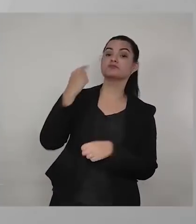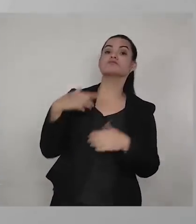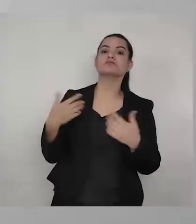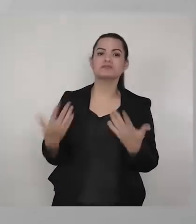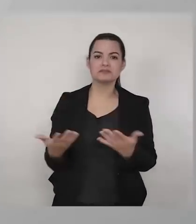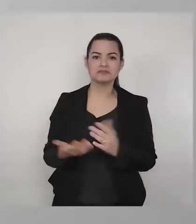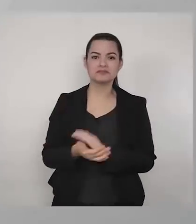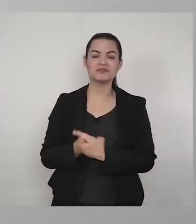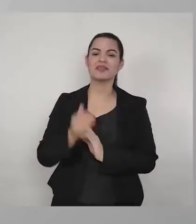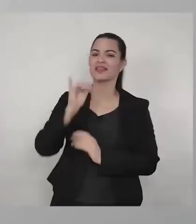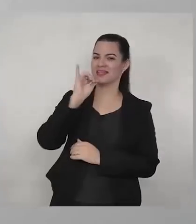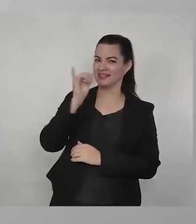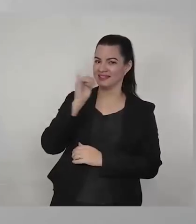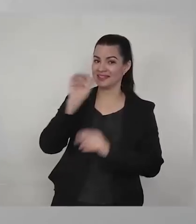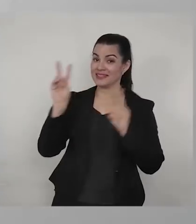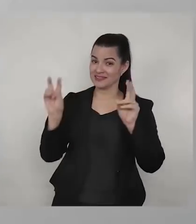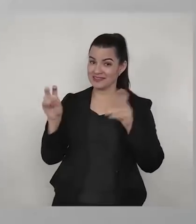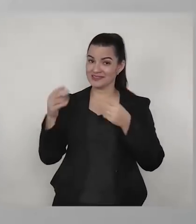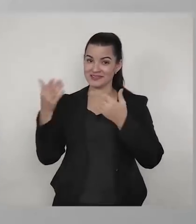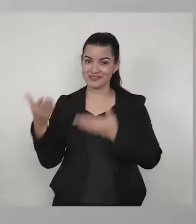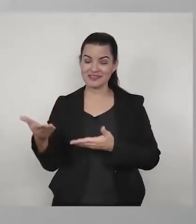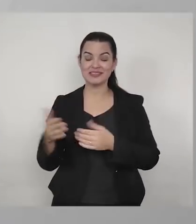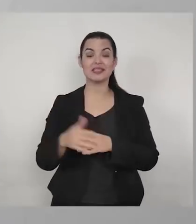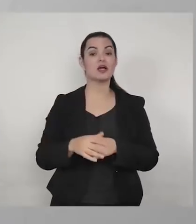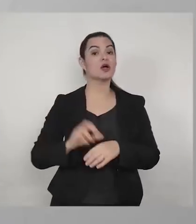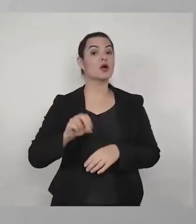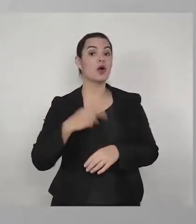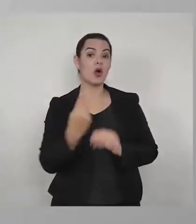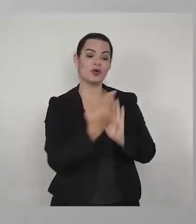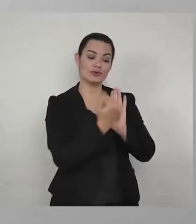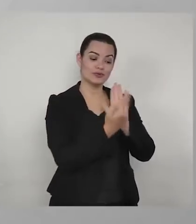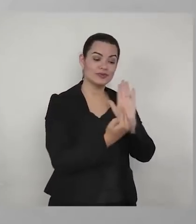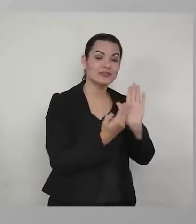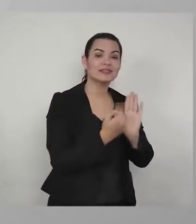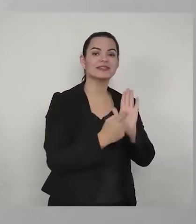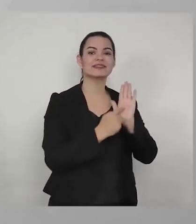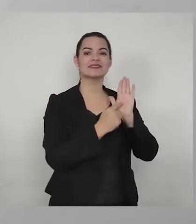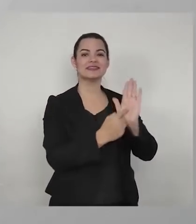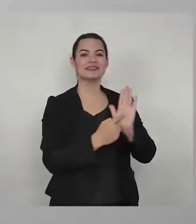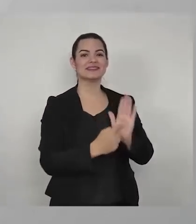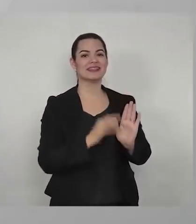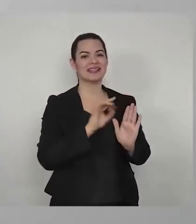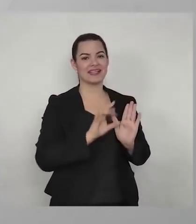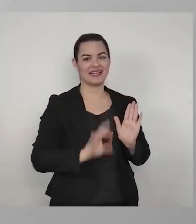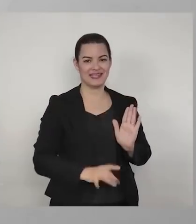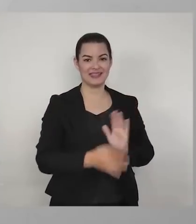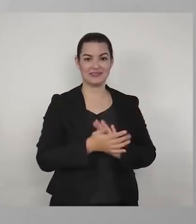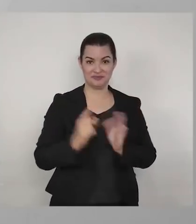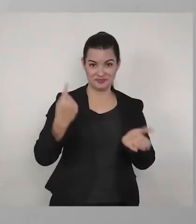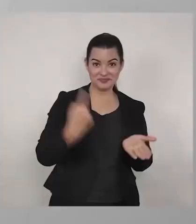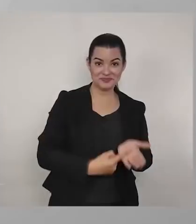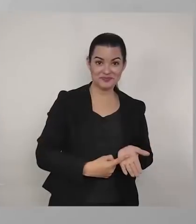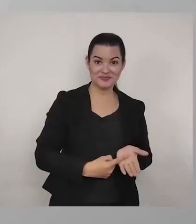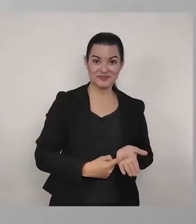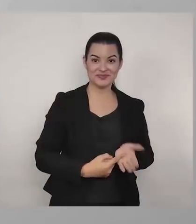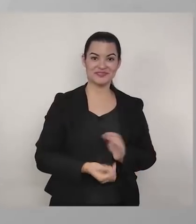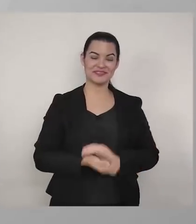Então, conte um pouco a respeito disso ou faça um desenho representando tudo isso. Combinado?